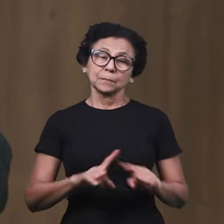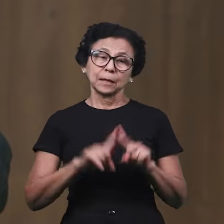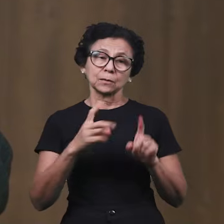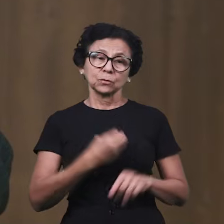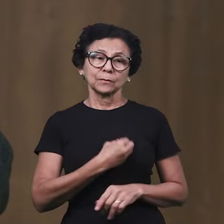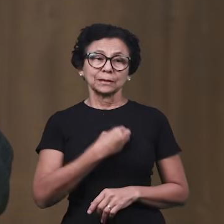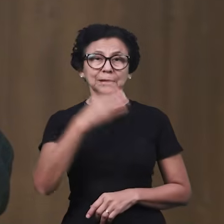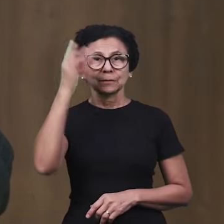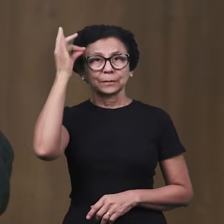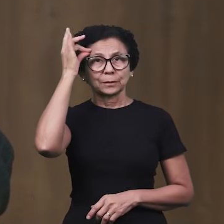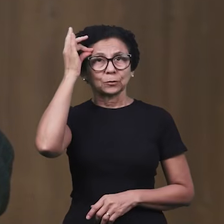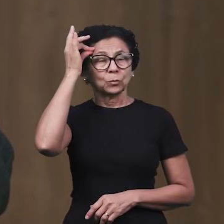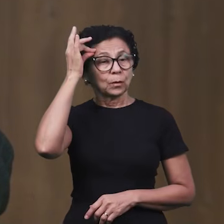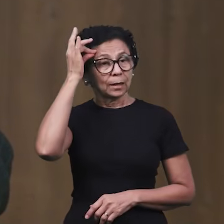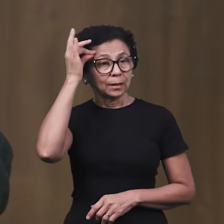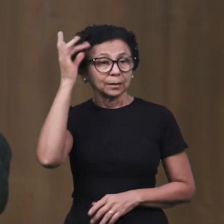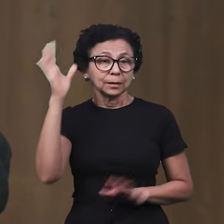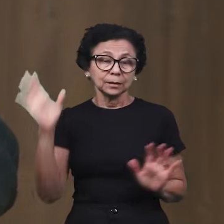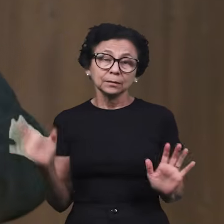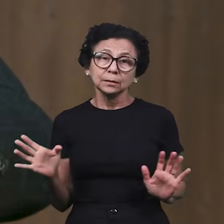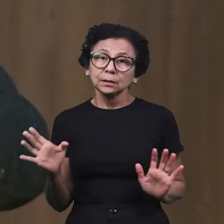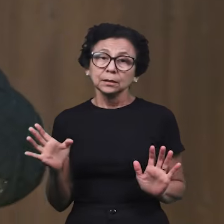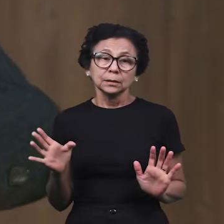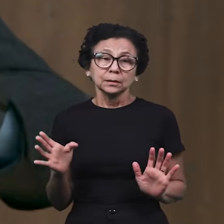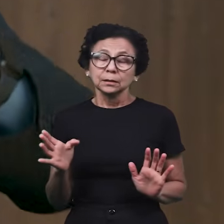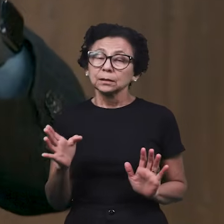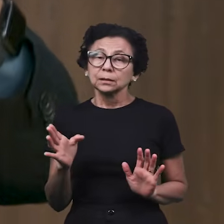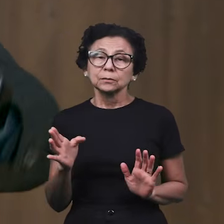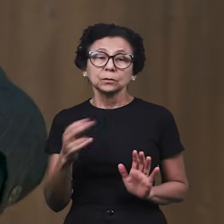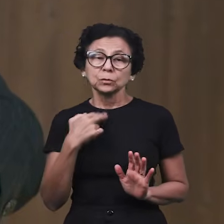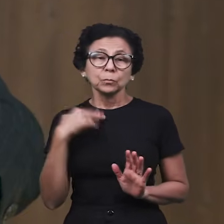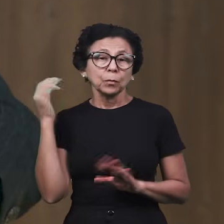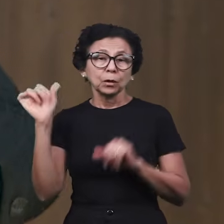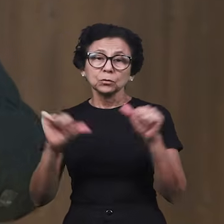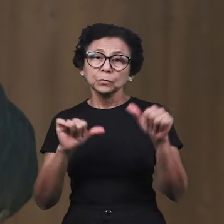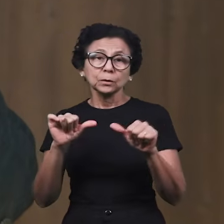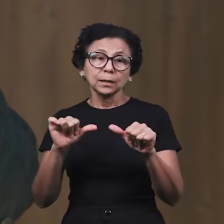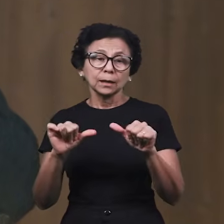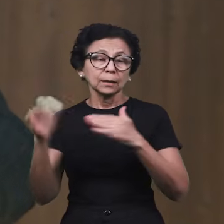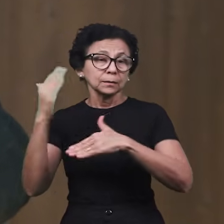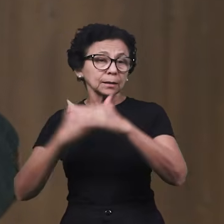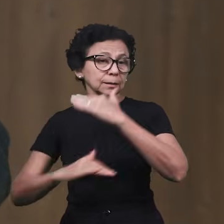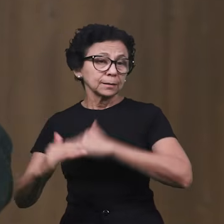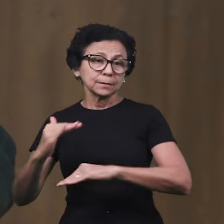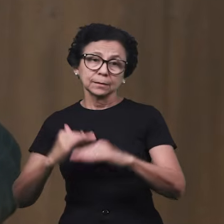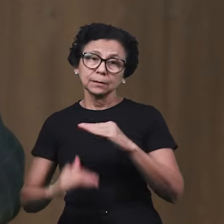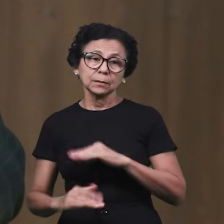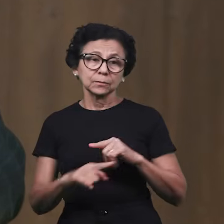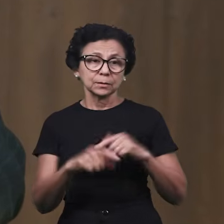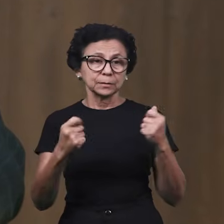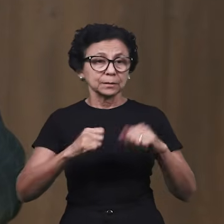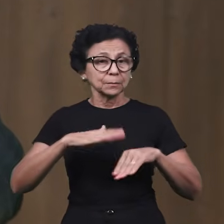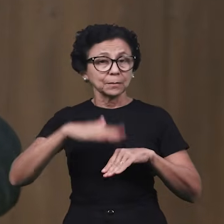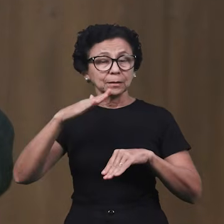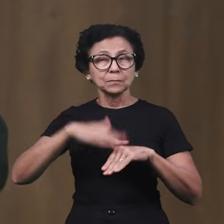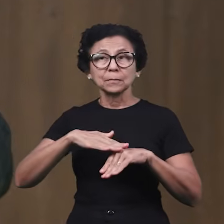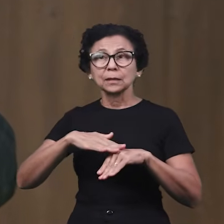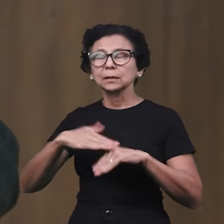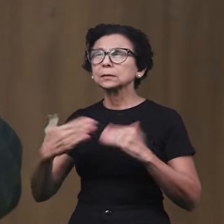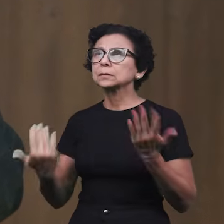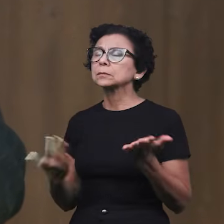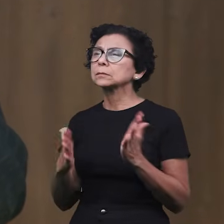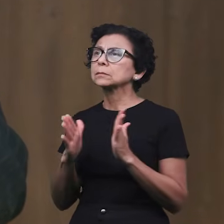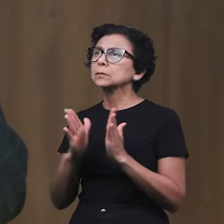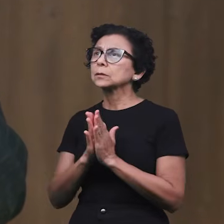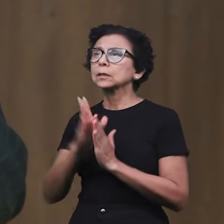sua vida espiritual, a sua vida com Deus não pode mudar. Pelo contrário, agora você tem que se dedicar mais ainda, buscar mais ainda o Senhor. E ele